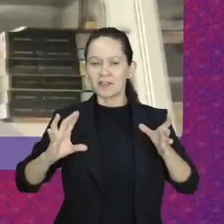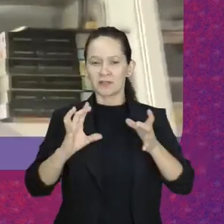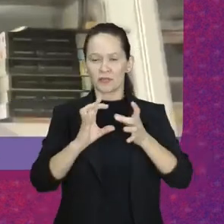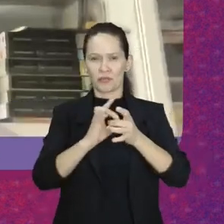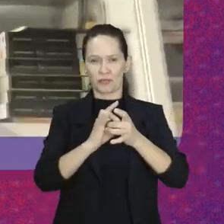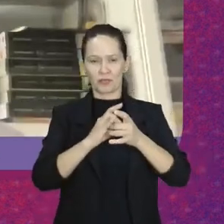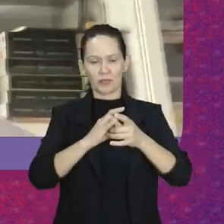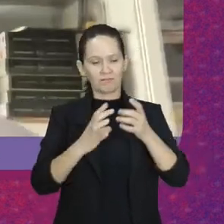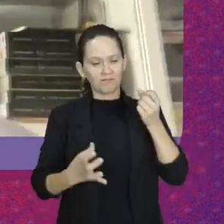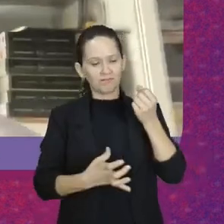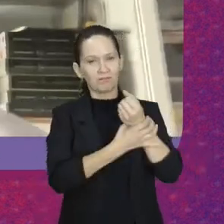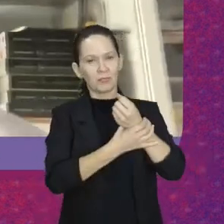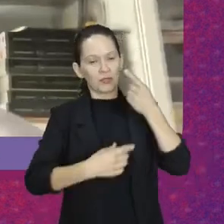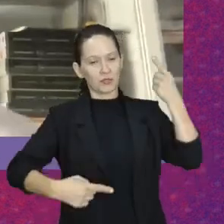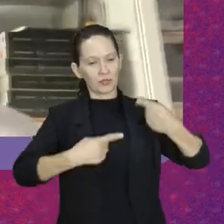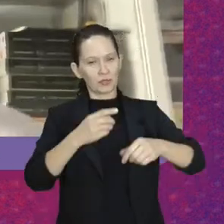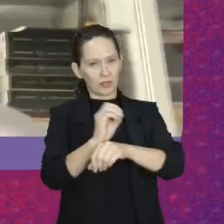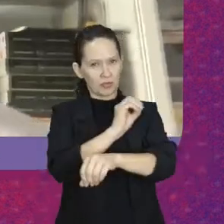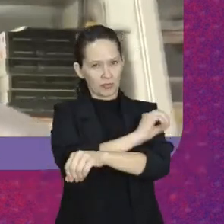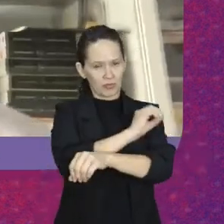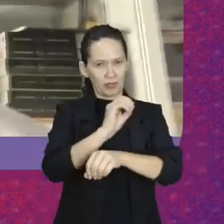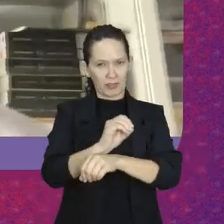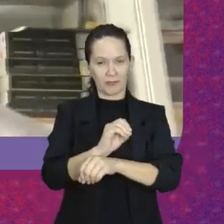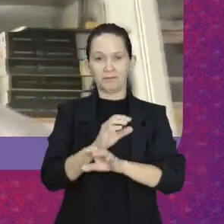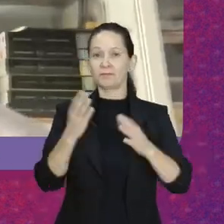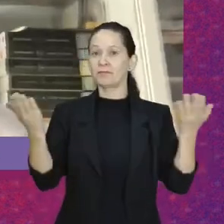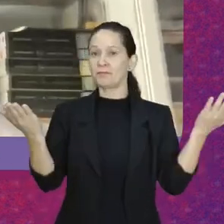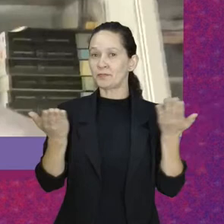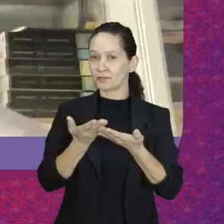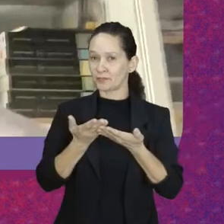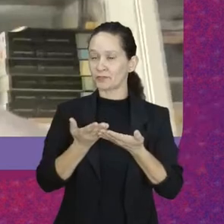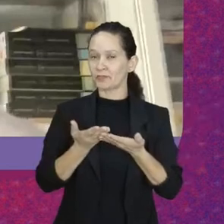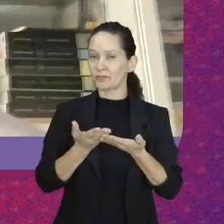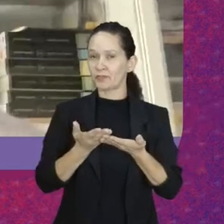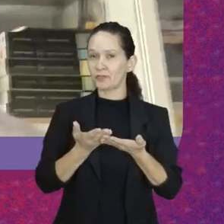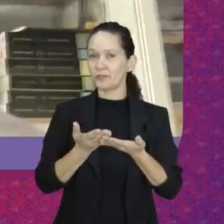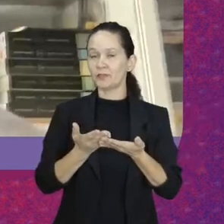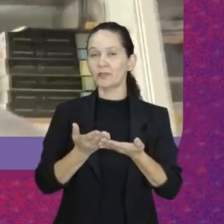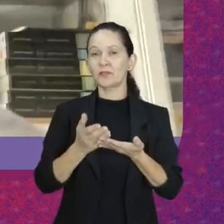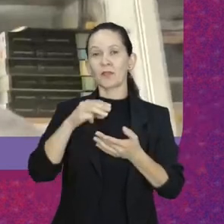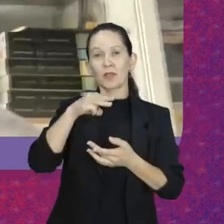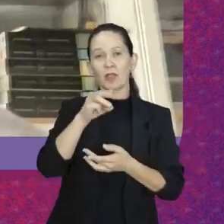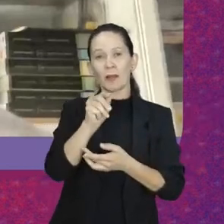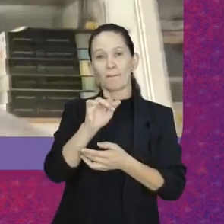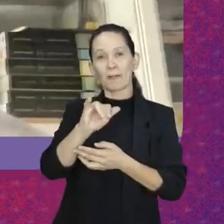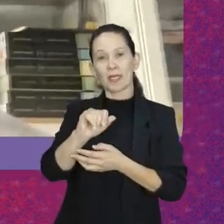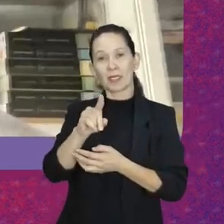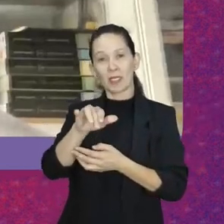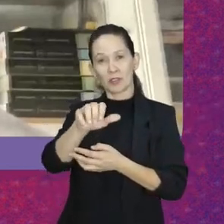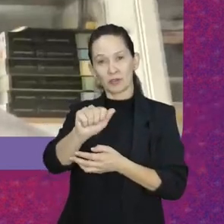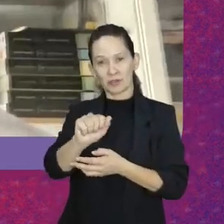da política de cuidado. Então, agora eu passo para Maria Lúcia.